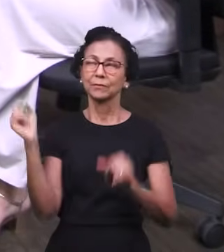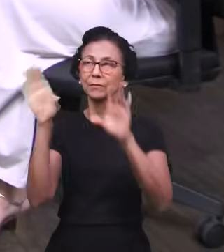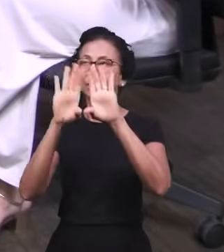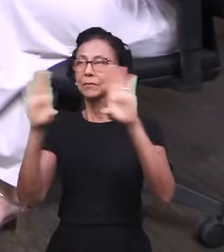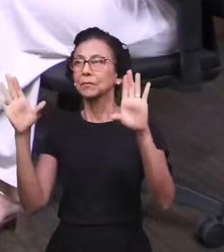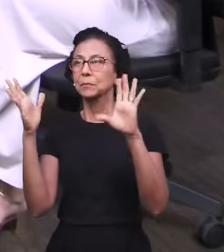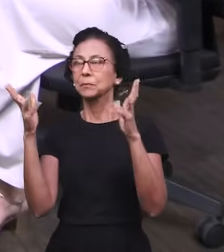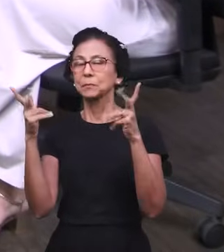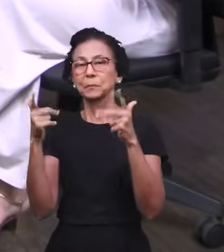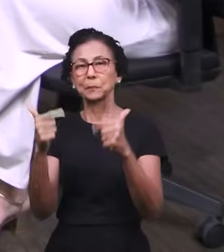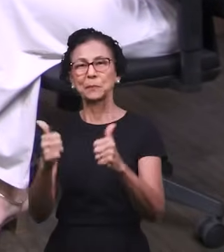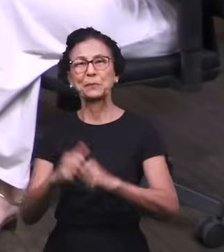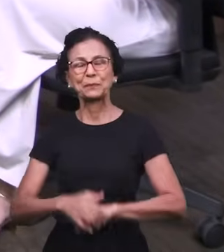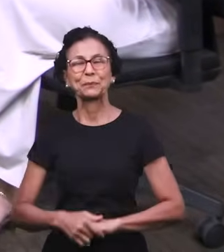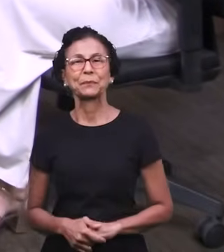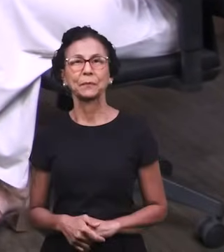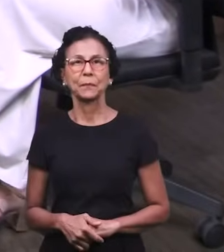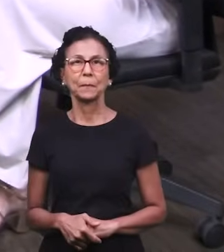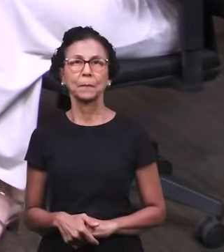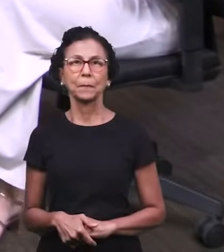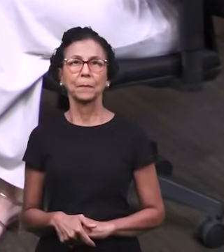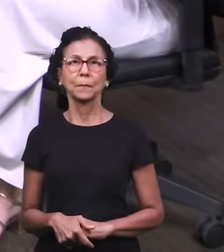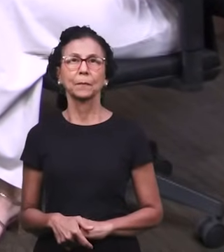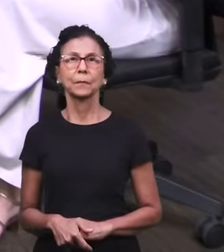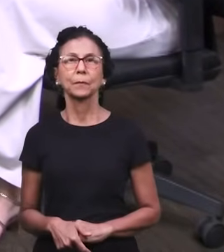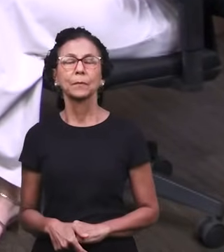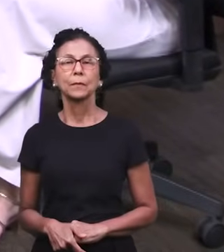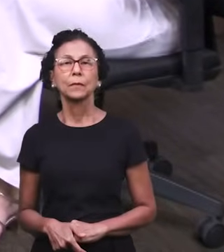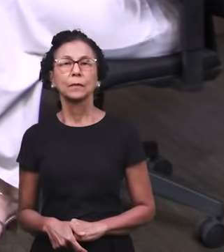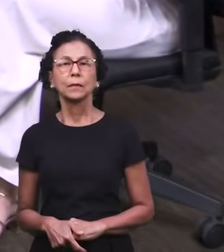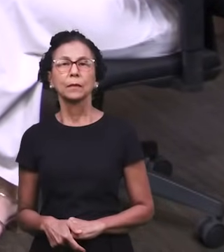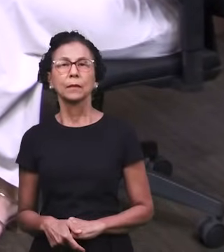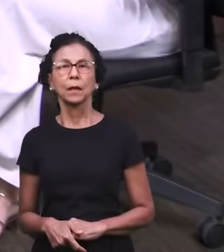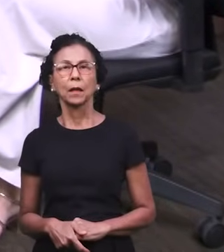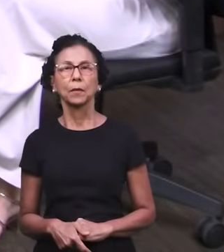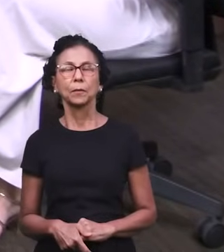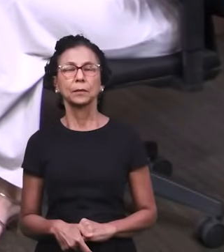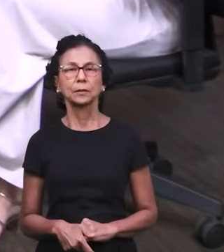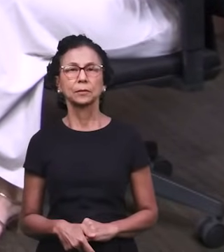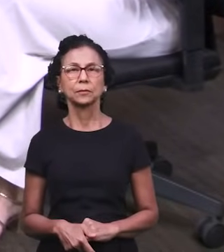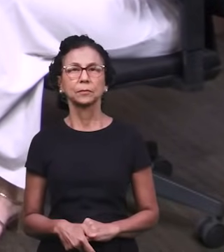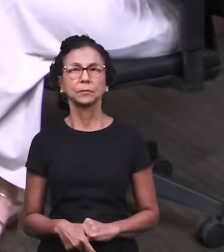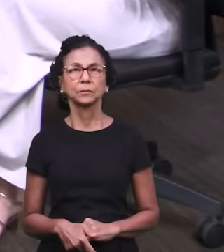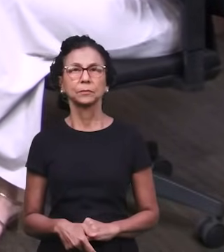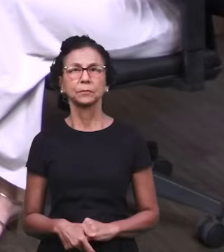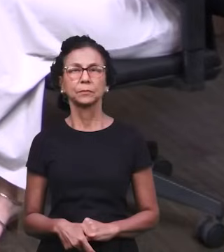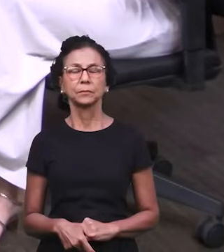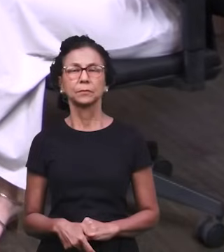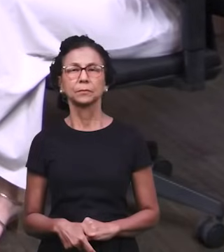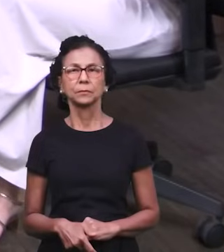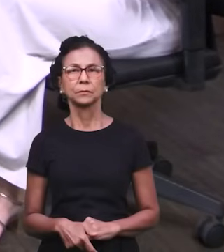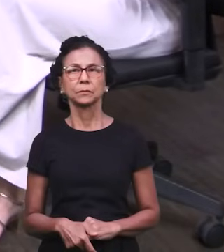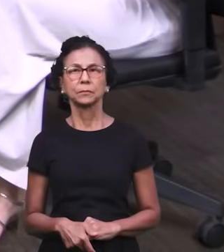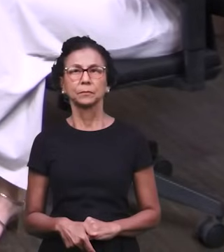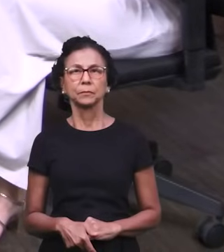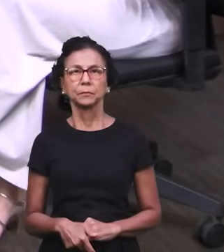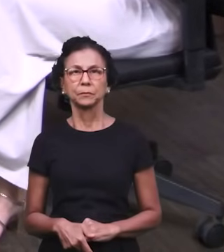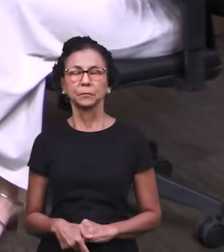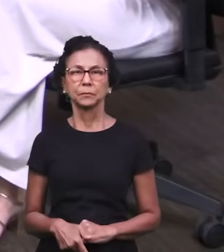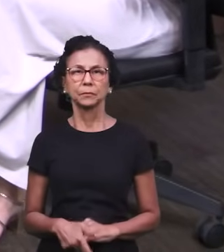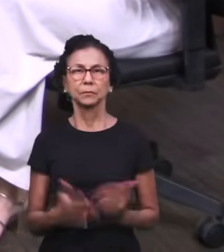já participaram aqui, né? Tivemos aqui a participação dos jovens, pastor Fernando trouxe uma palavra, e a gente sempre